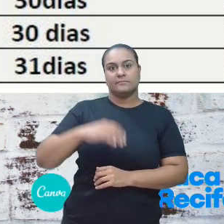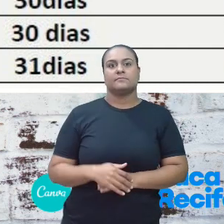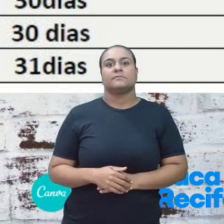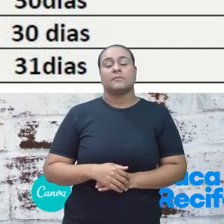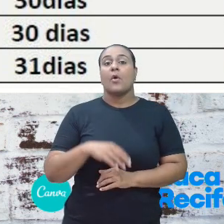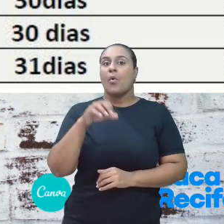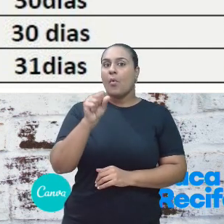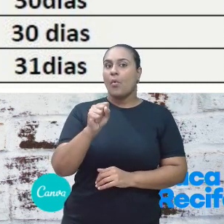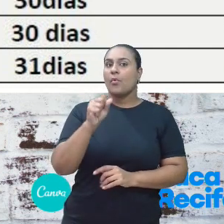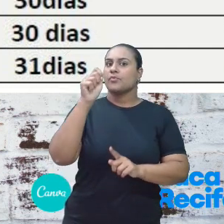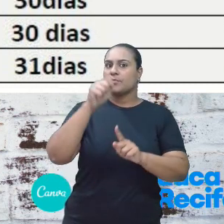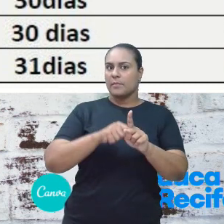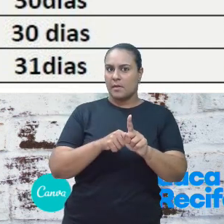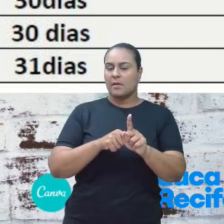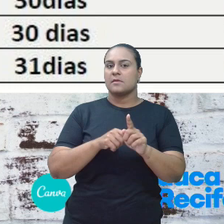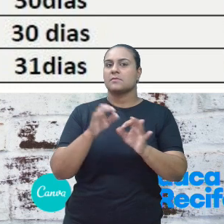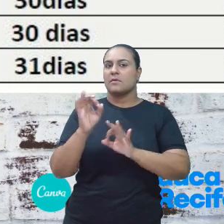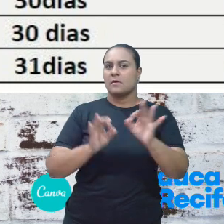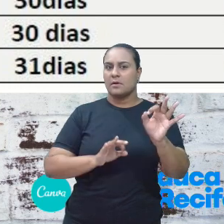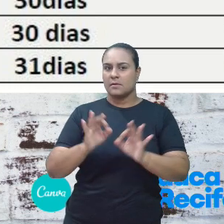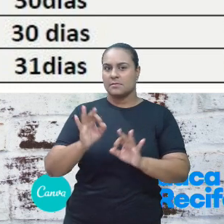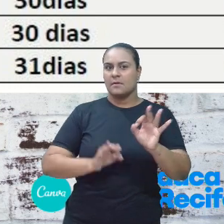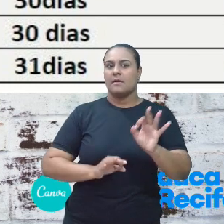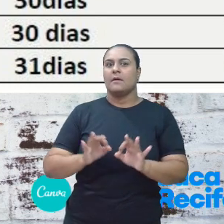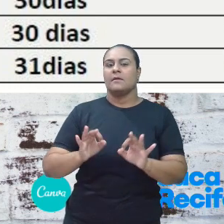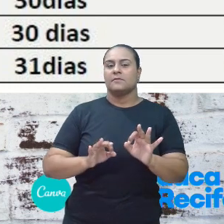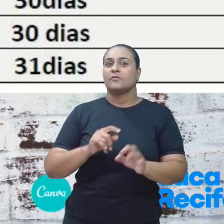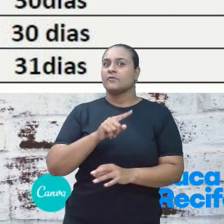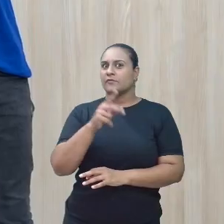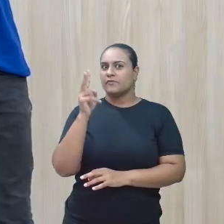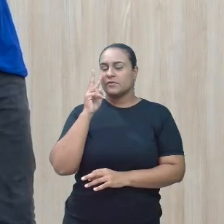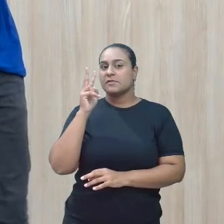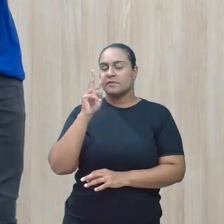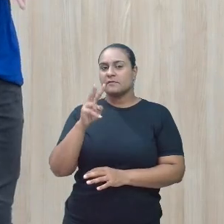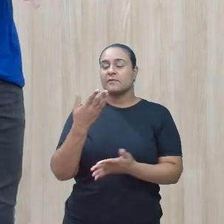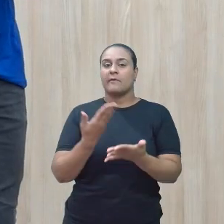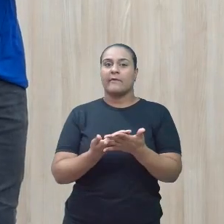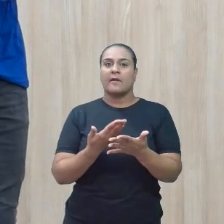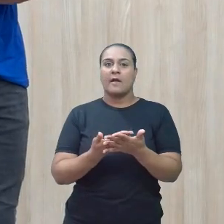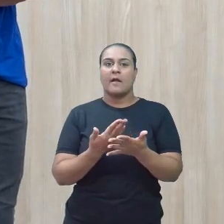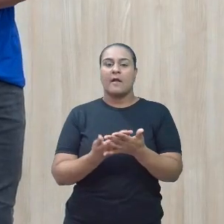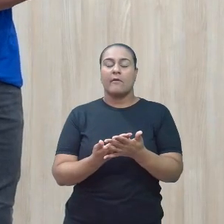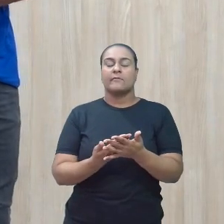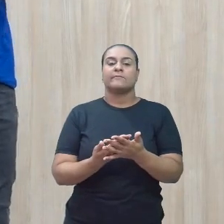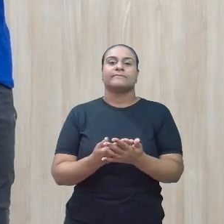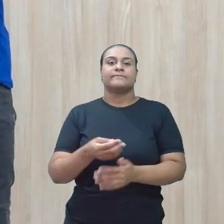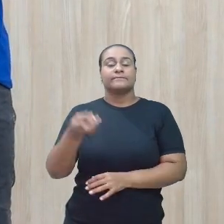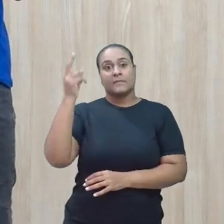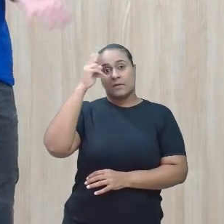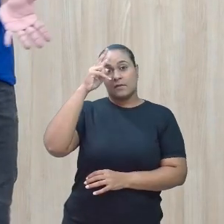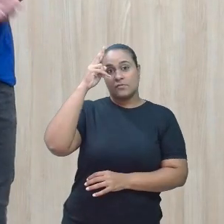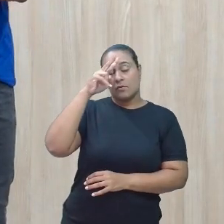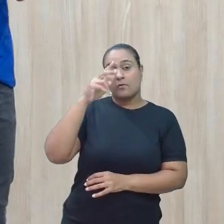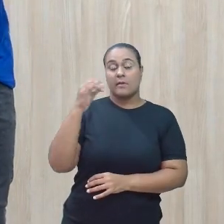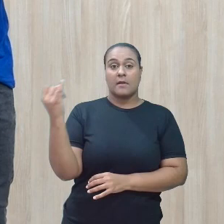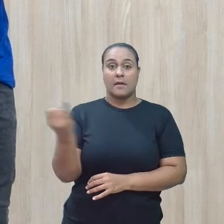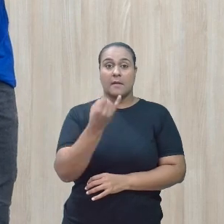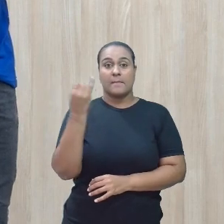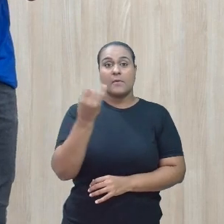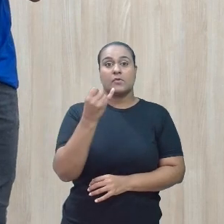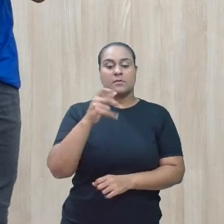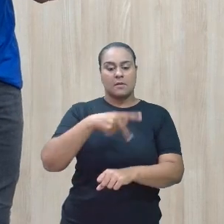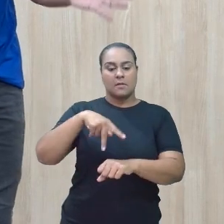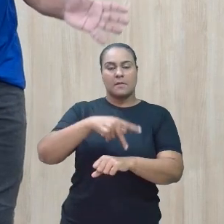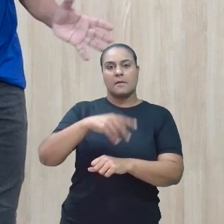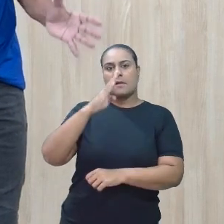8 meses, dividido dessa forma aqui. Vocês viram na aula de história agora há pouco, o professor falar de Roma, da importância de Roma, como